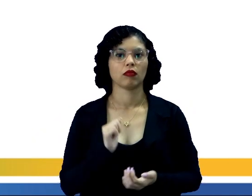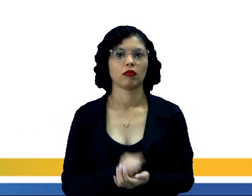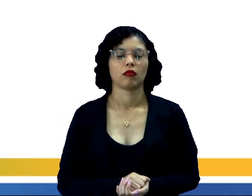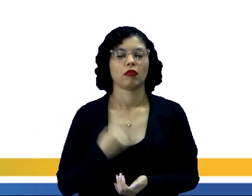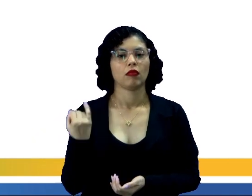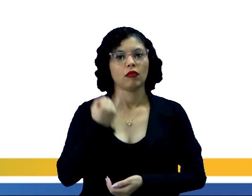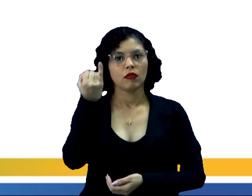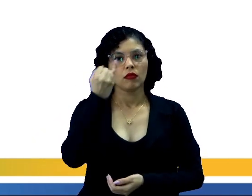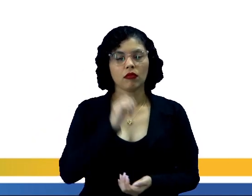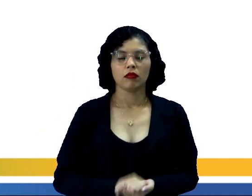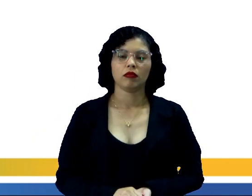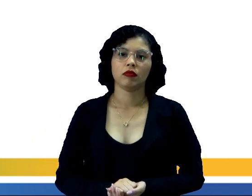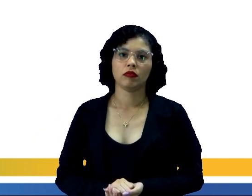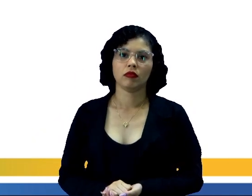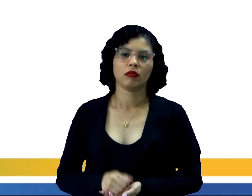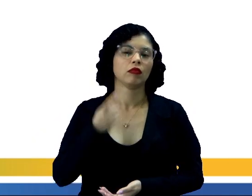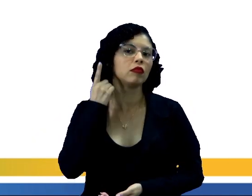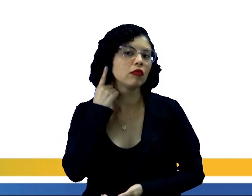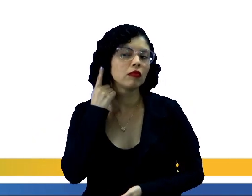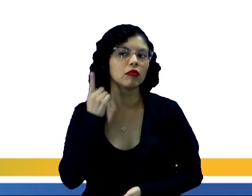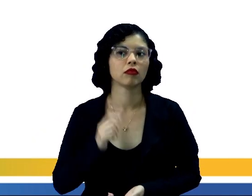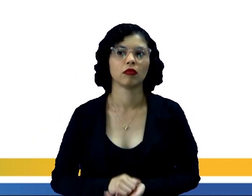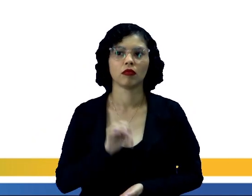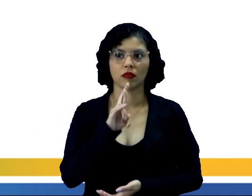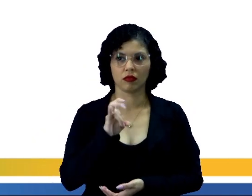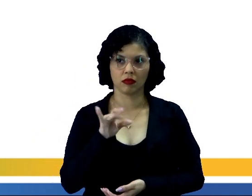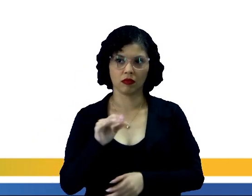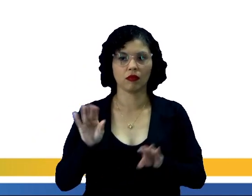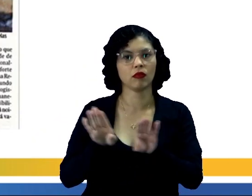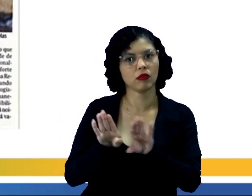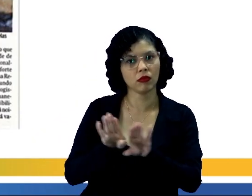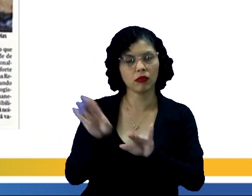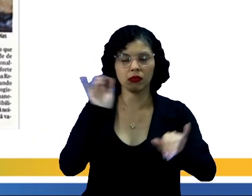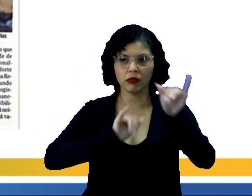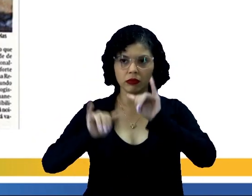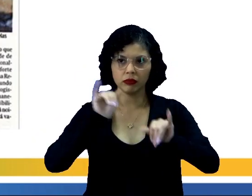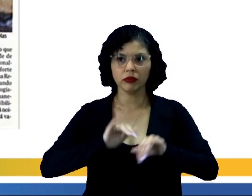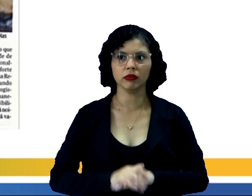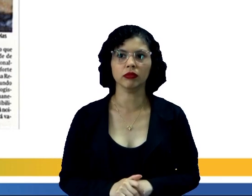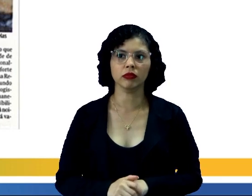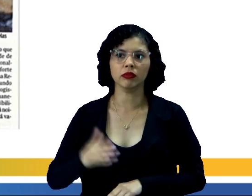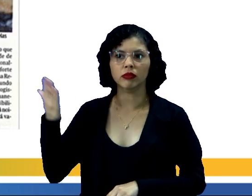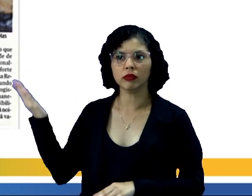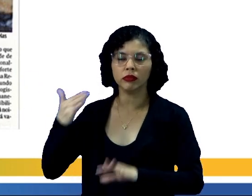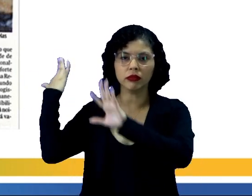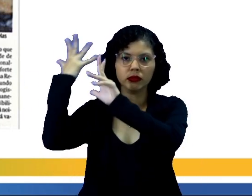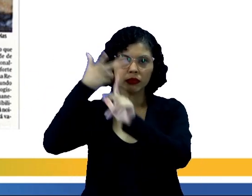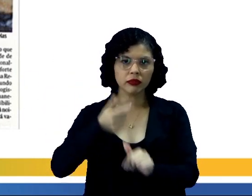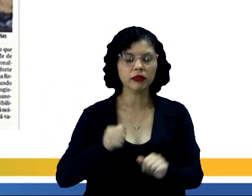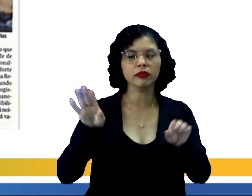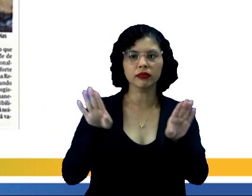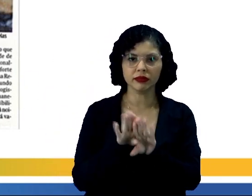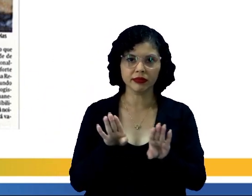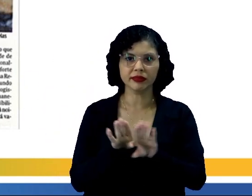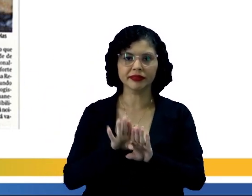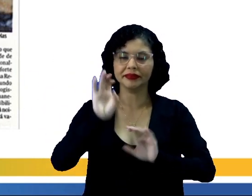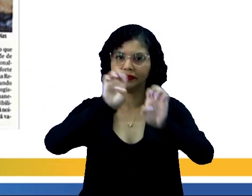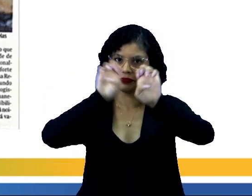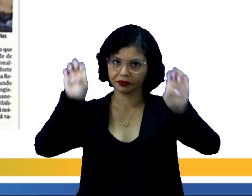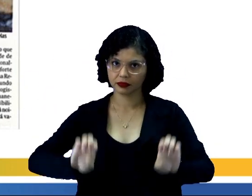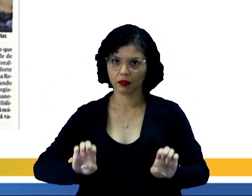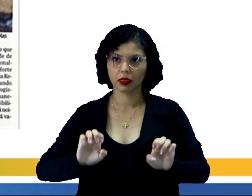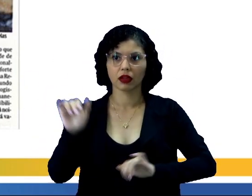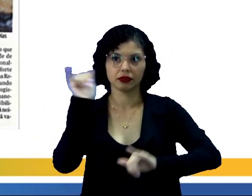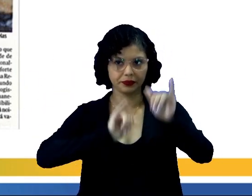Carro, principalmente, para ficar escutando a rádio e ouvir as notícias. Gente, vamos relembrar também a estrutura